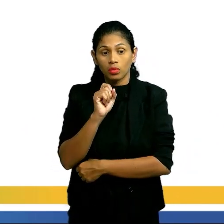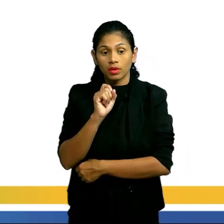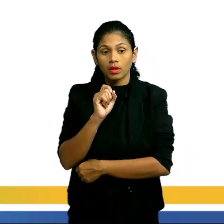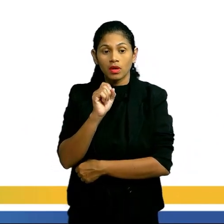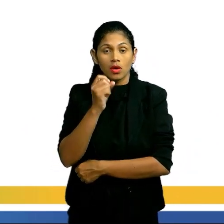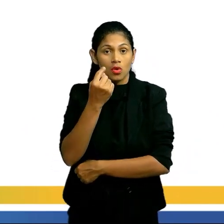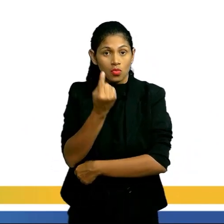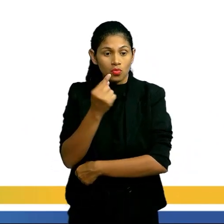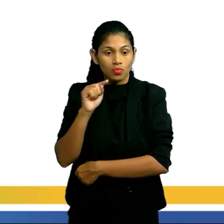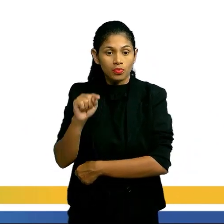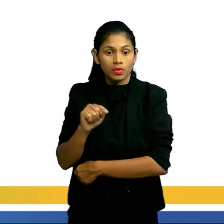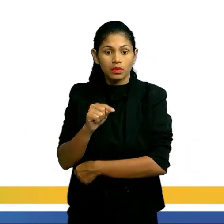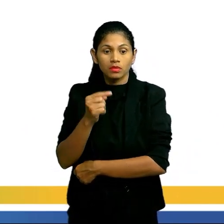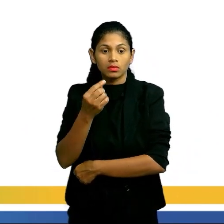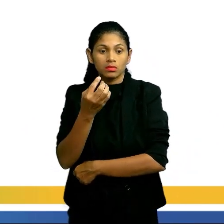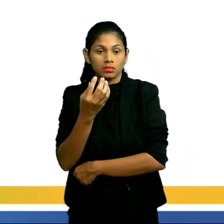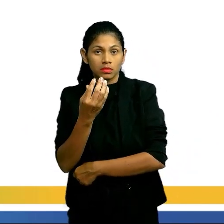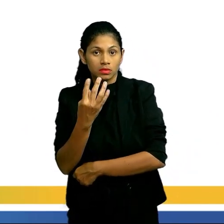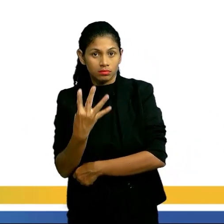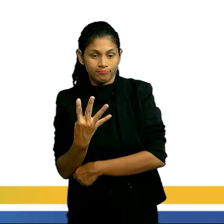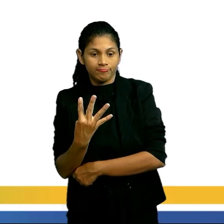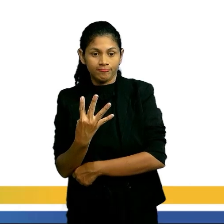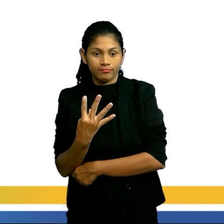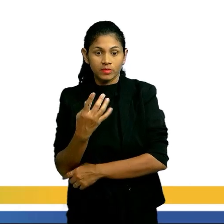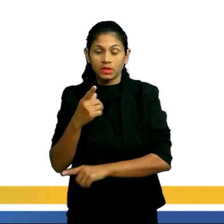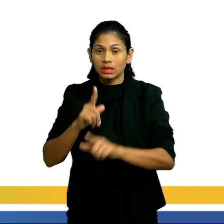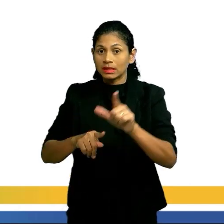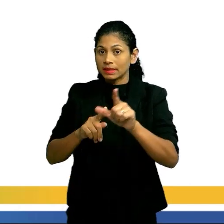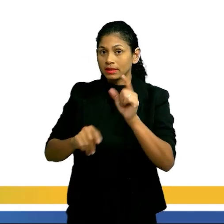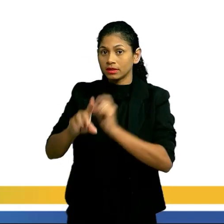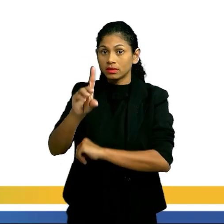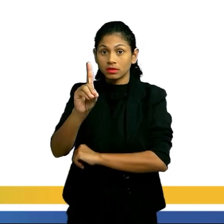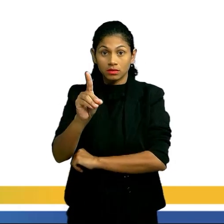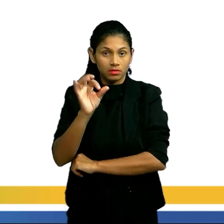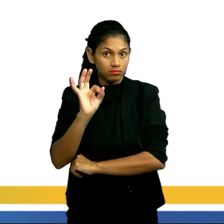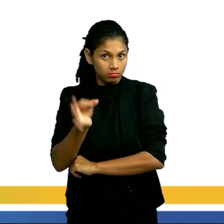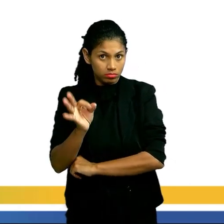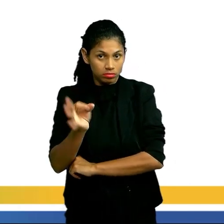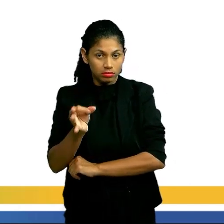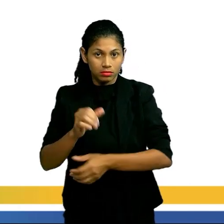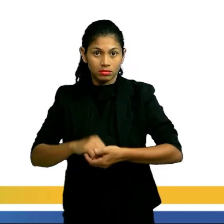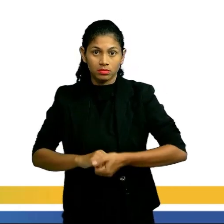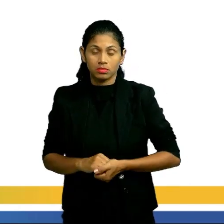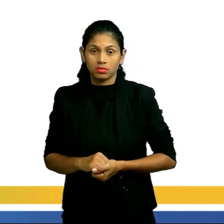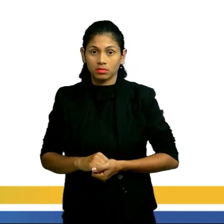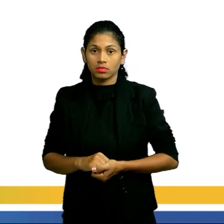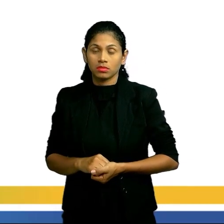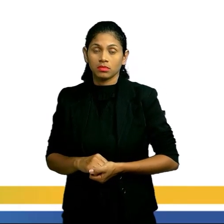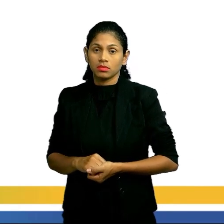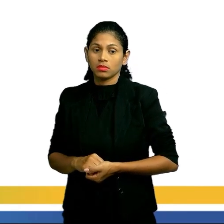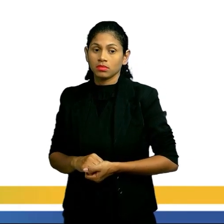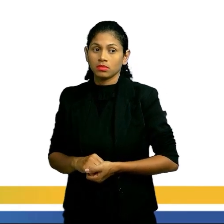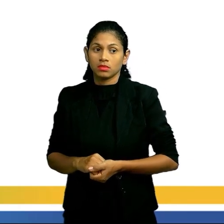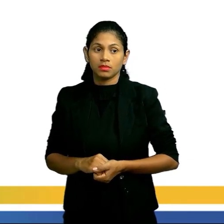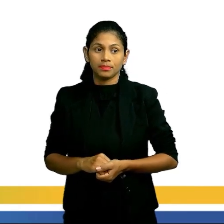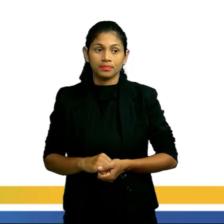a alternativa correta é a alternativa D. Vamos para a próxima questão.